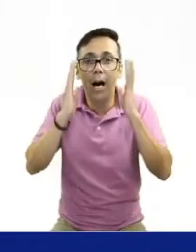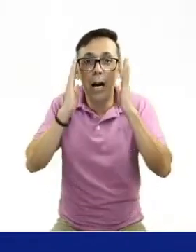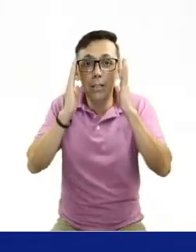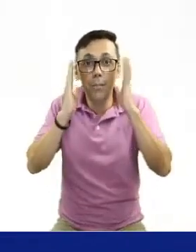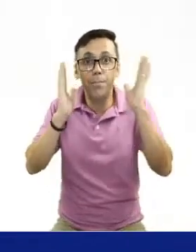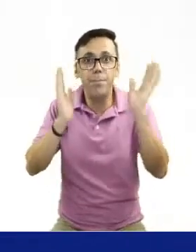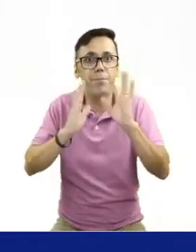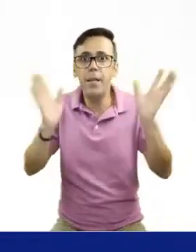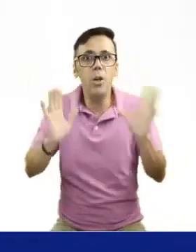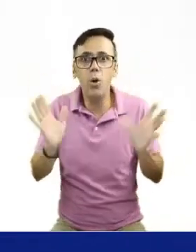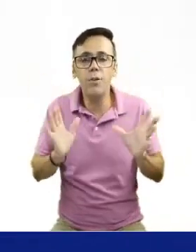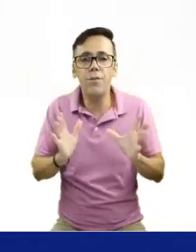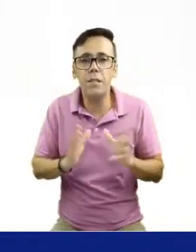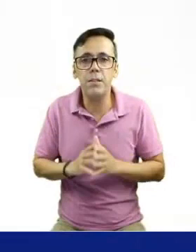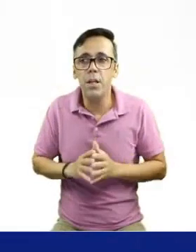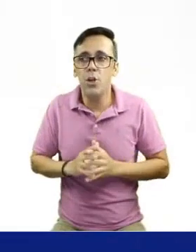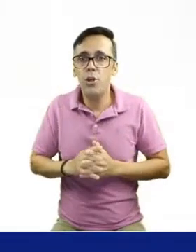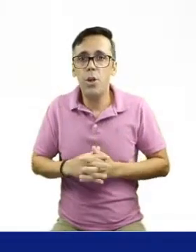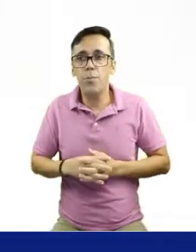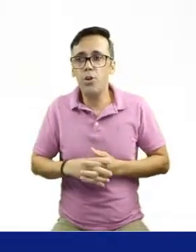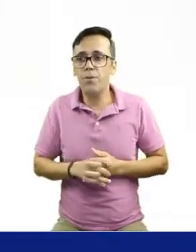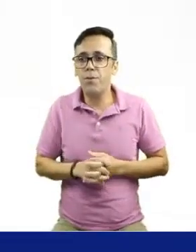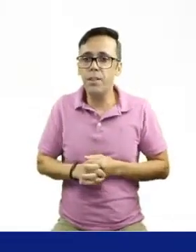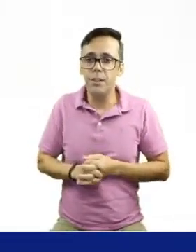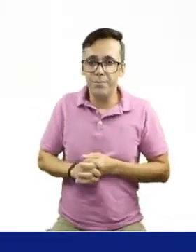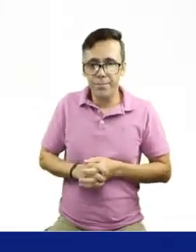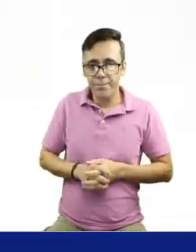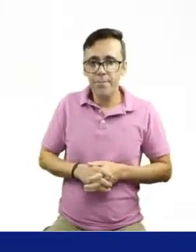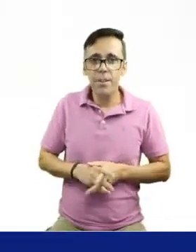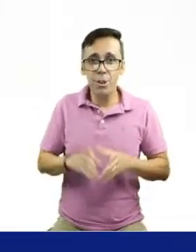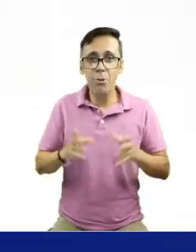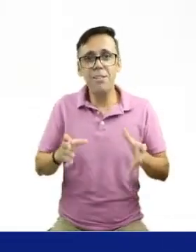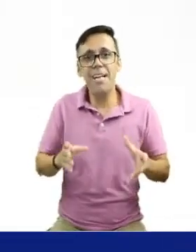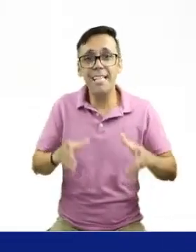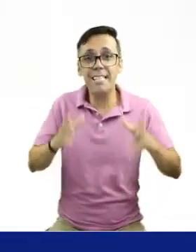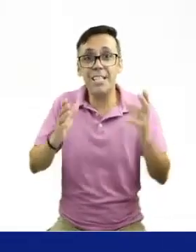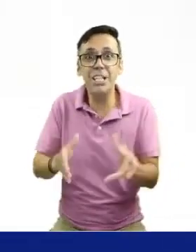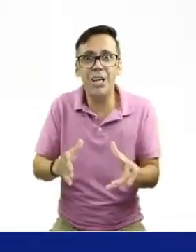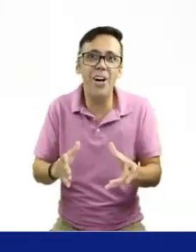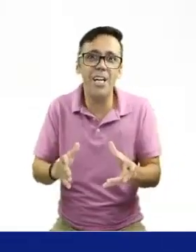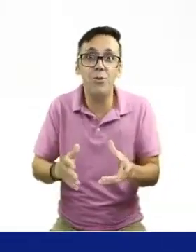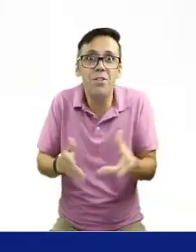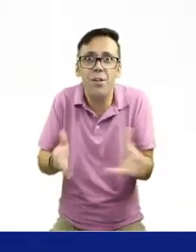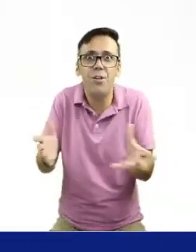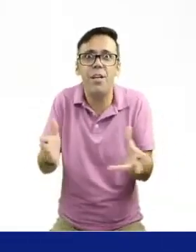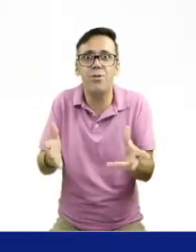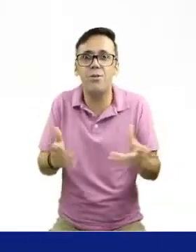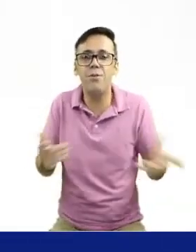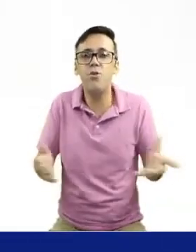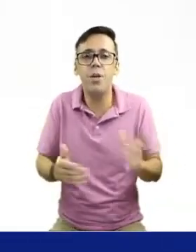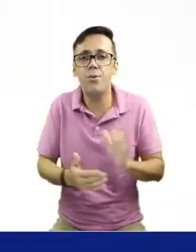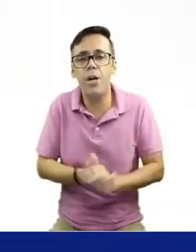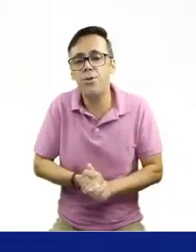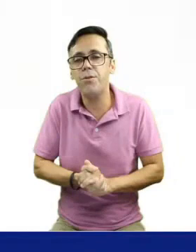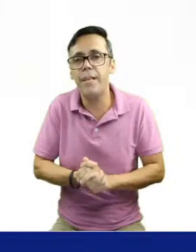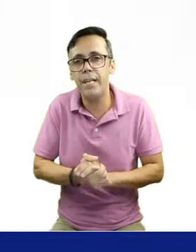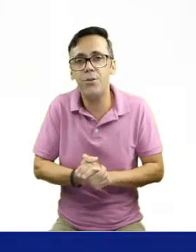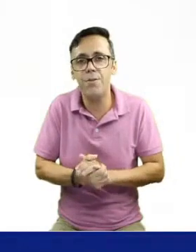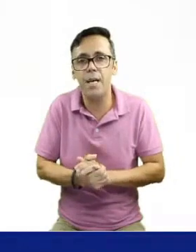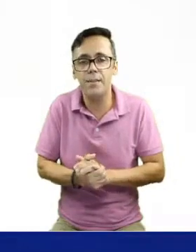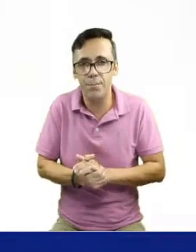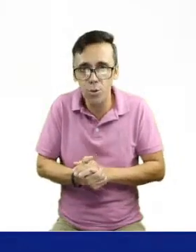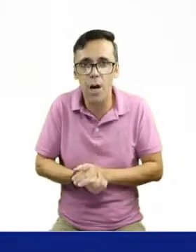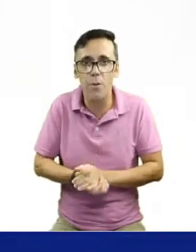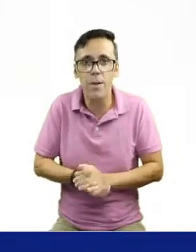horas aí você fica louca fala assim cheia não puxa vida Que coisa é essa tenta horas não existe isso são 24 horas